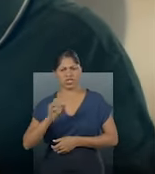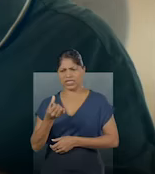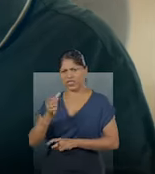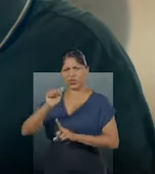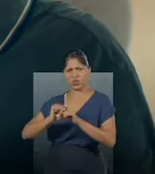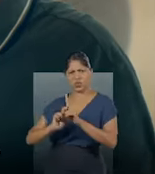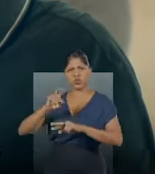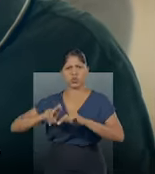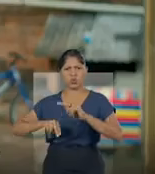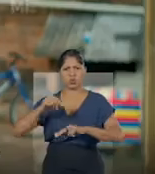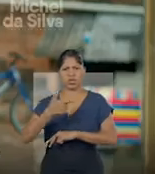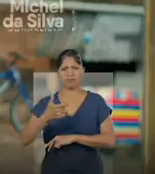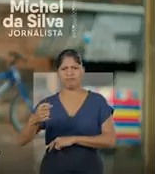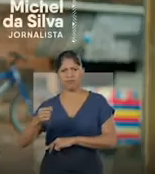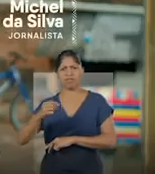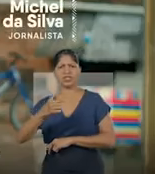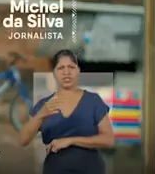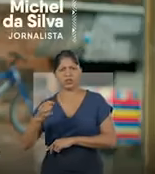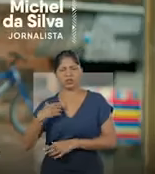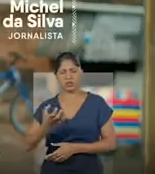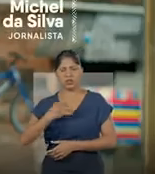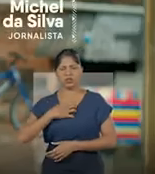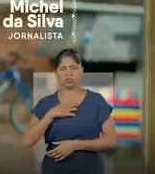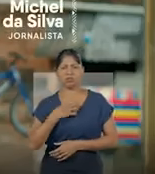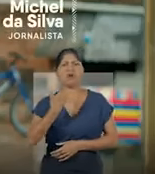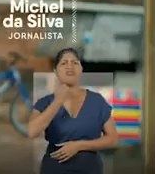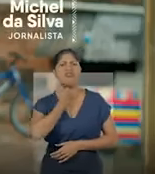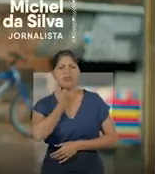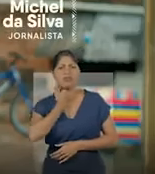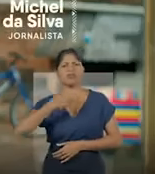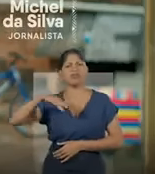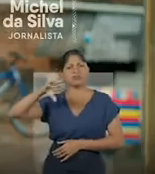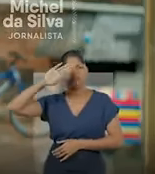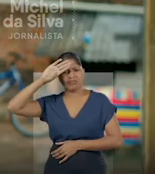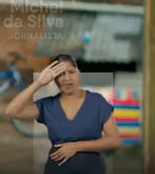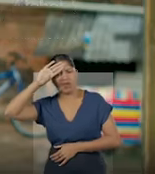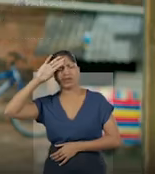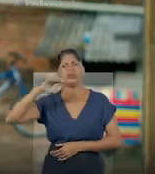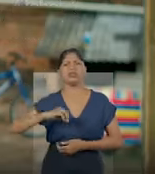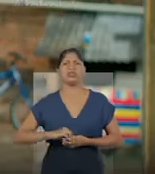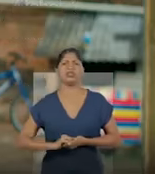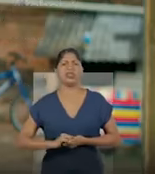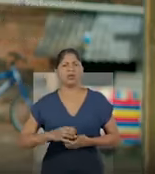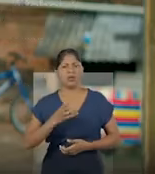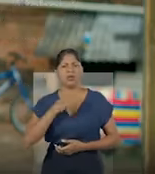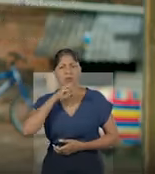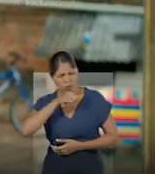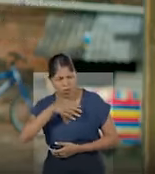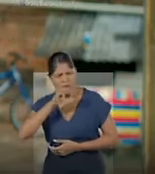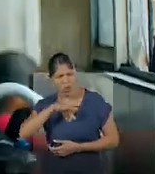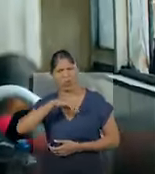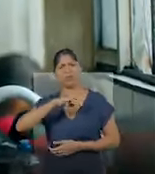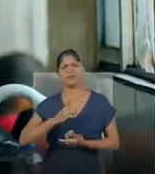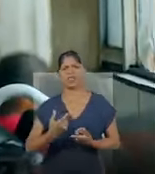junho de 2020. De repente eu comecei a sentir os sintomas de uma vez. Eu senti febre, dor de cabeça, comecei a tossir